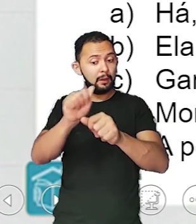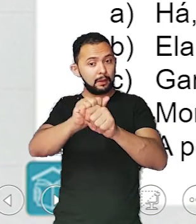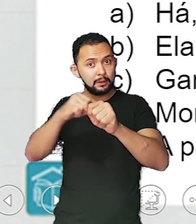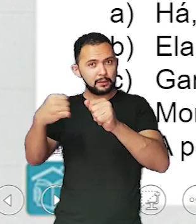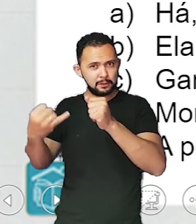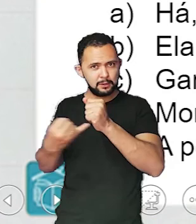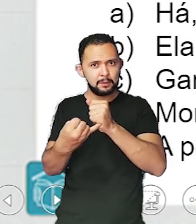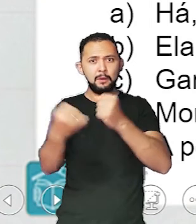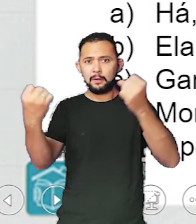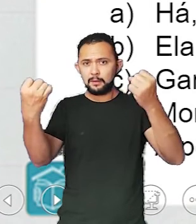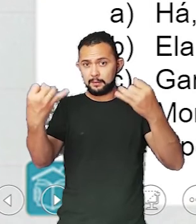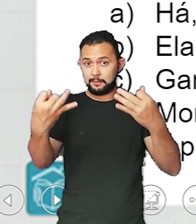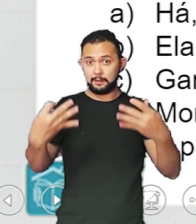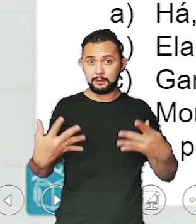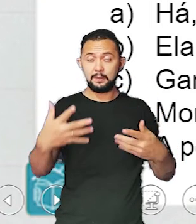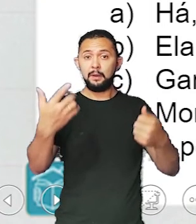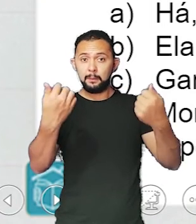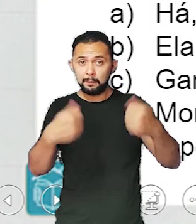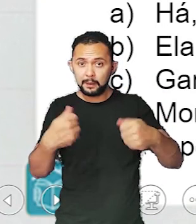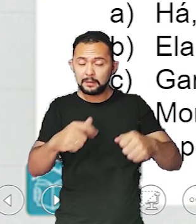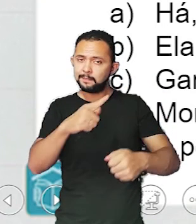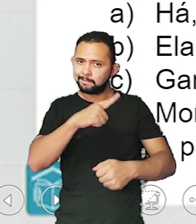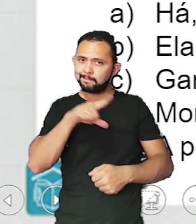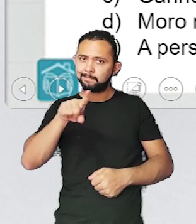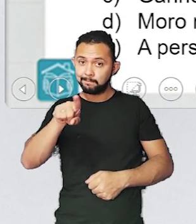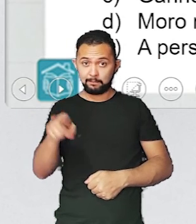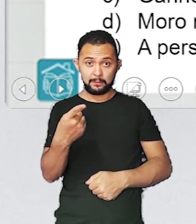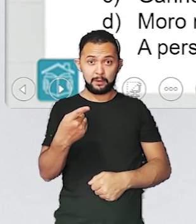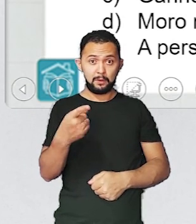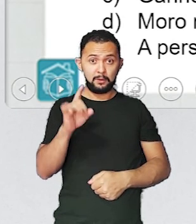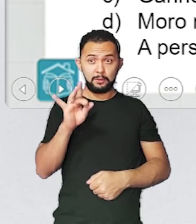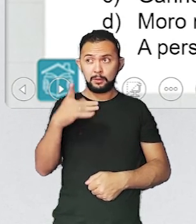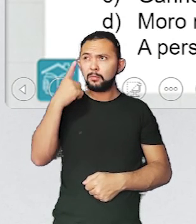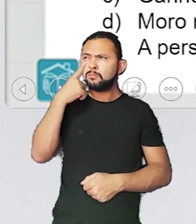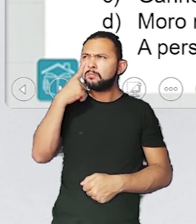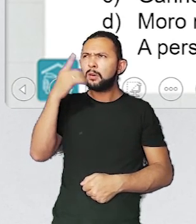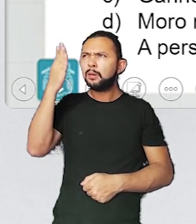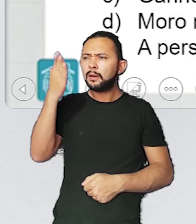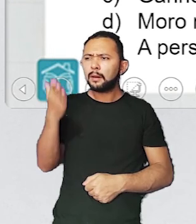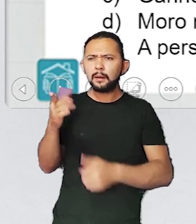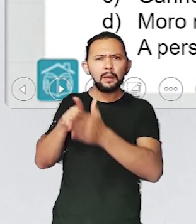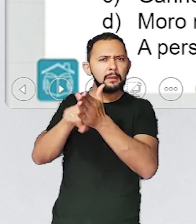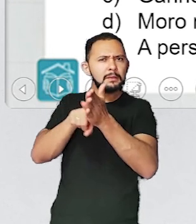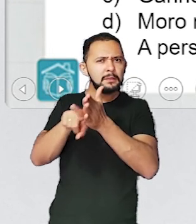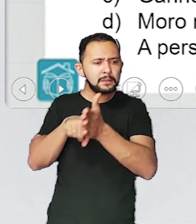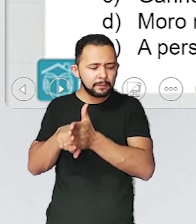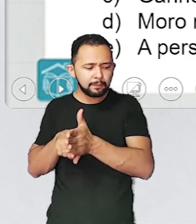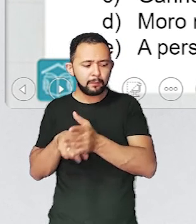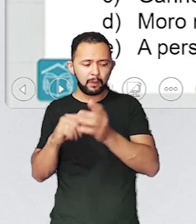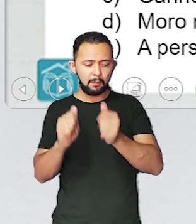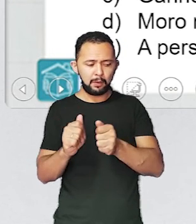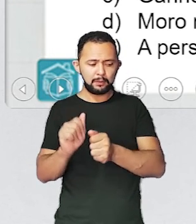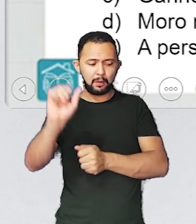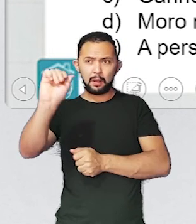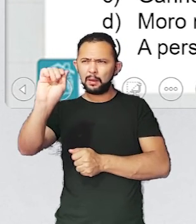vírgula, certo? Antes do quê? Só pelo olhar, a gente pode fazer essa questão. Só pelo olhar. Eu vou só